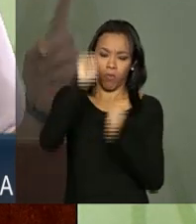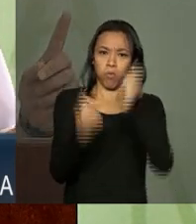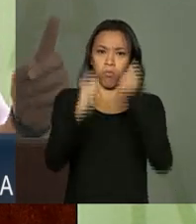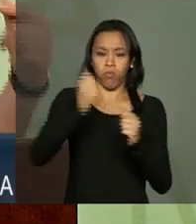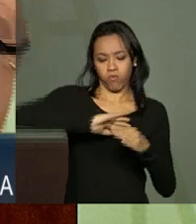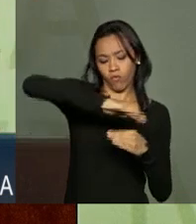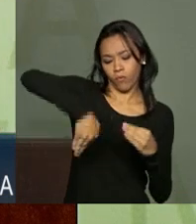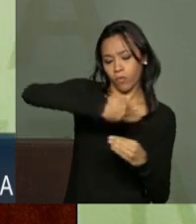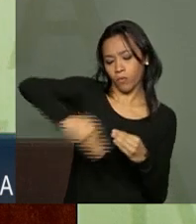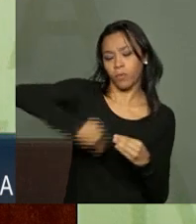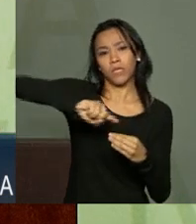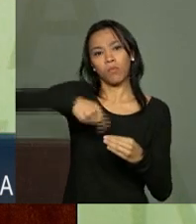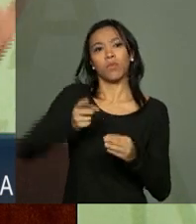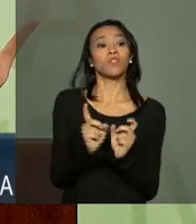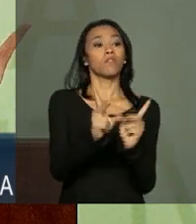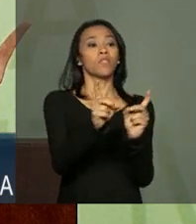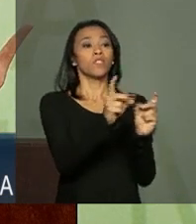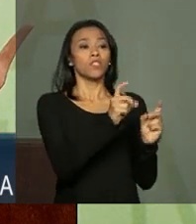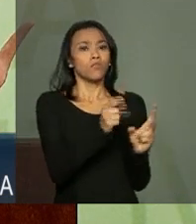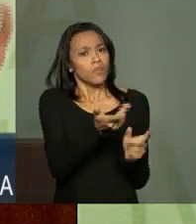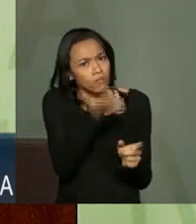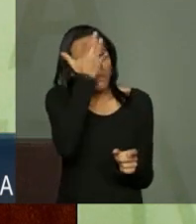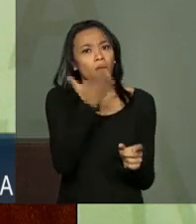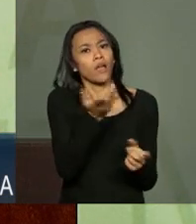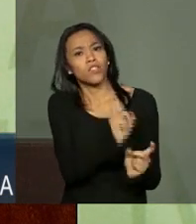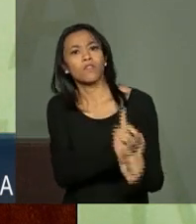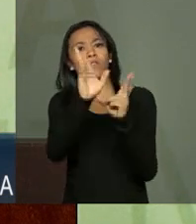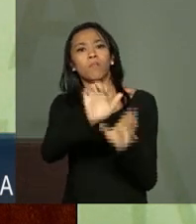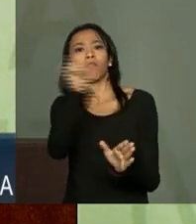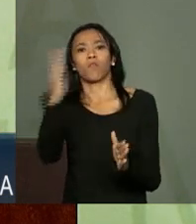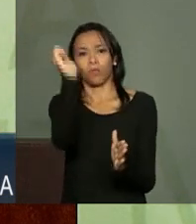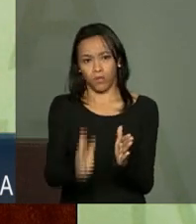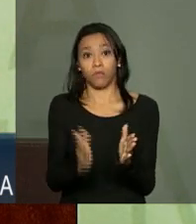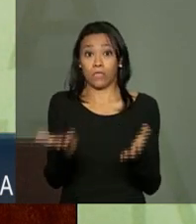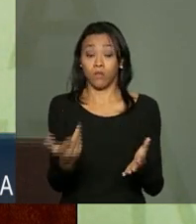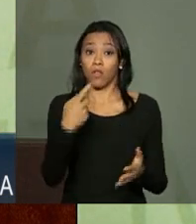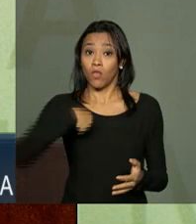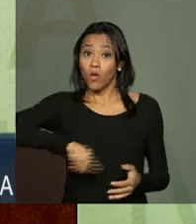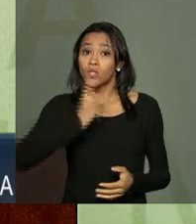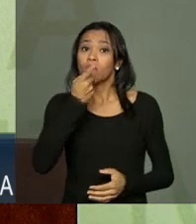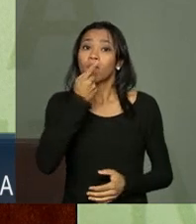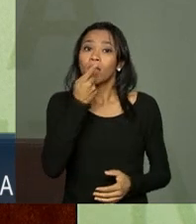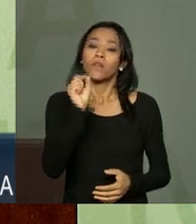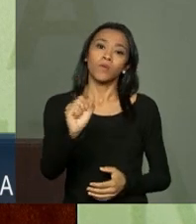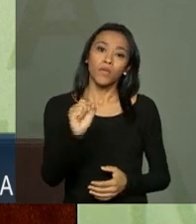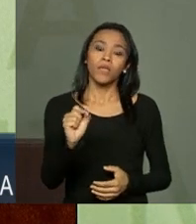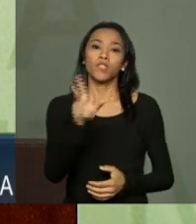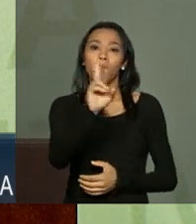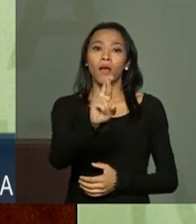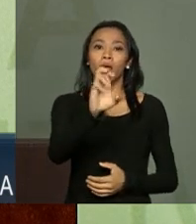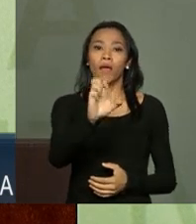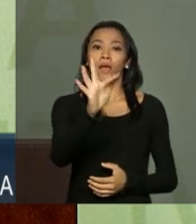em supermercados e passível de exportação. Então, nós estamos falando de uma reforma